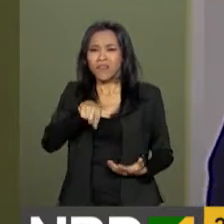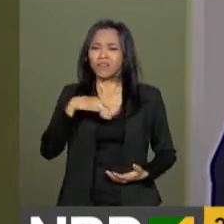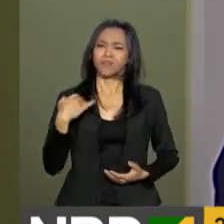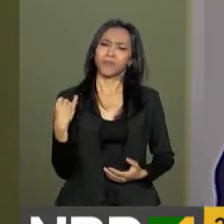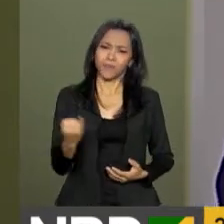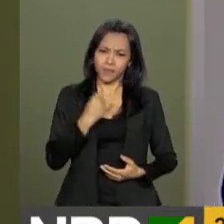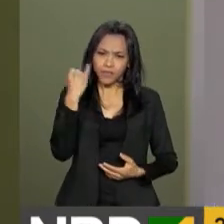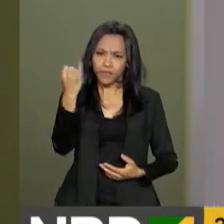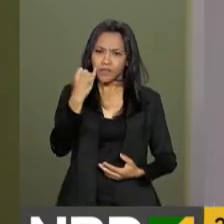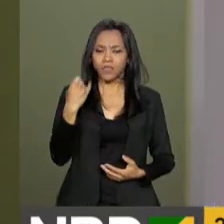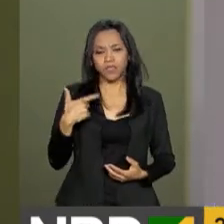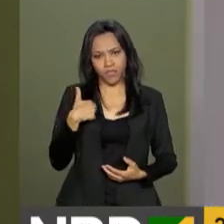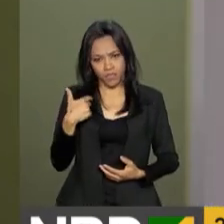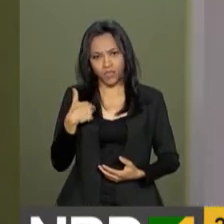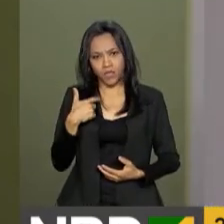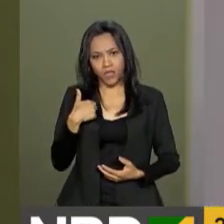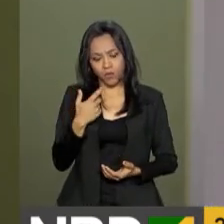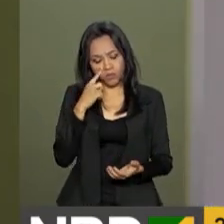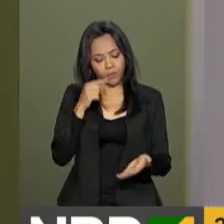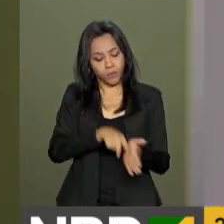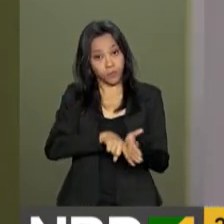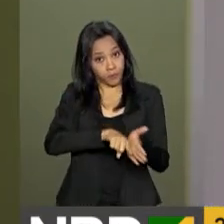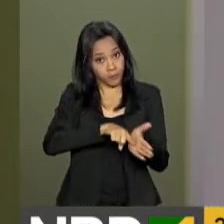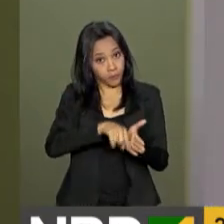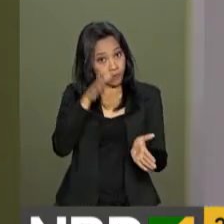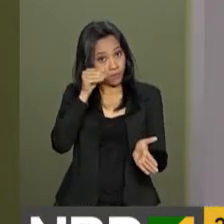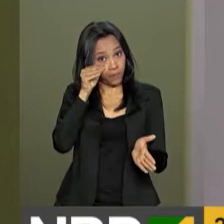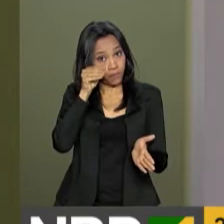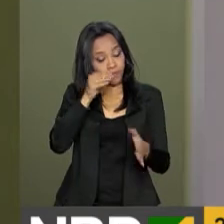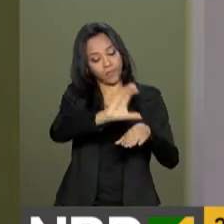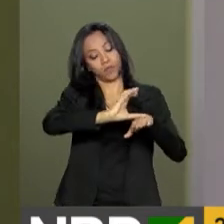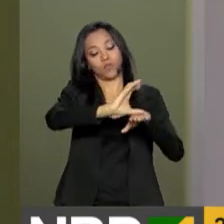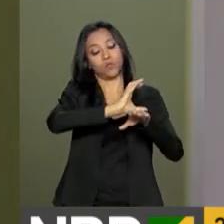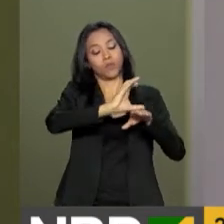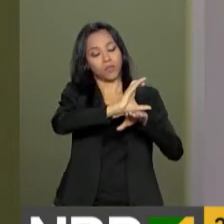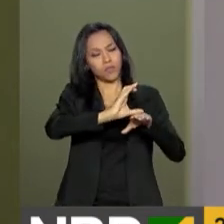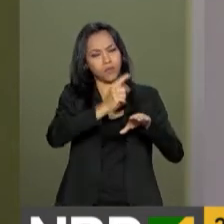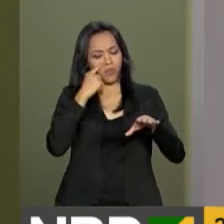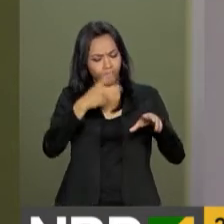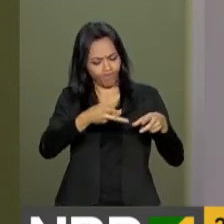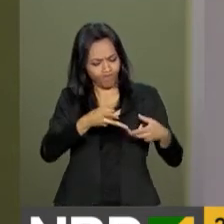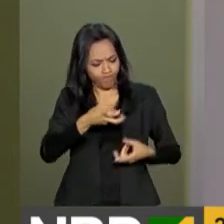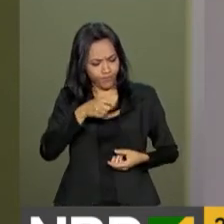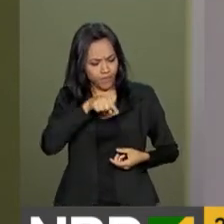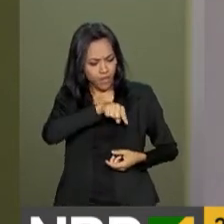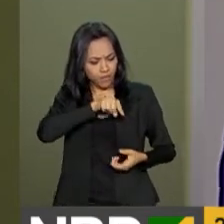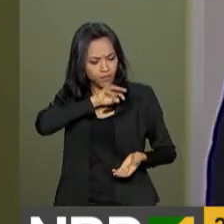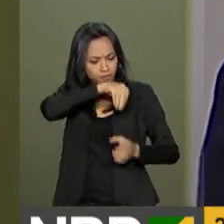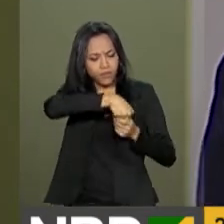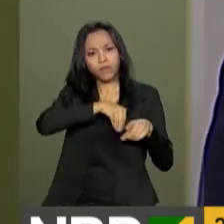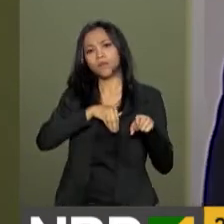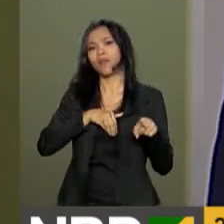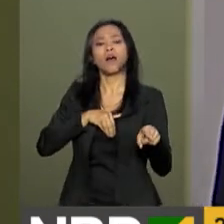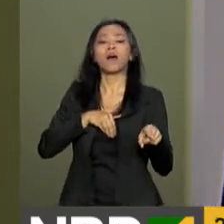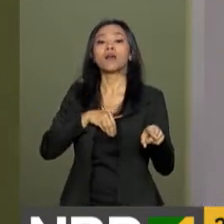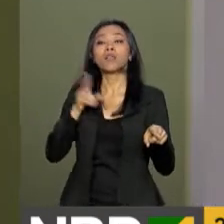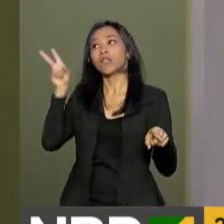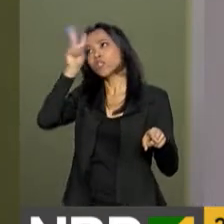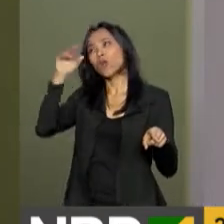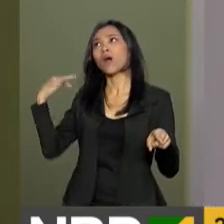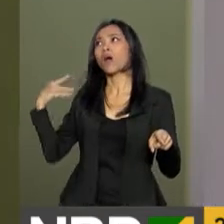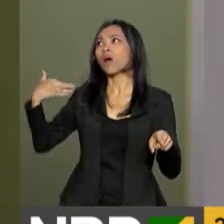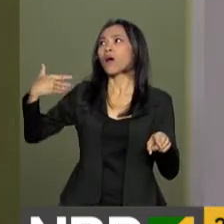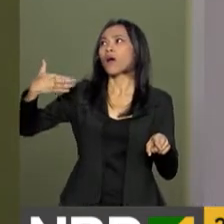muitas vezes examino a constituição resumindo a constituição e verificou que no histórico condicional a regra da igualdade